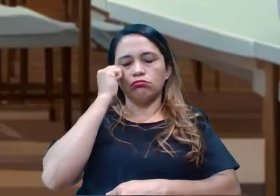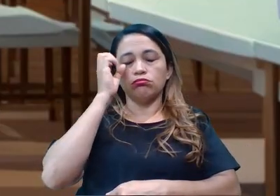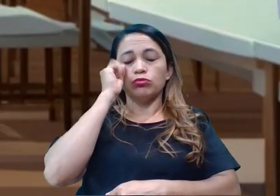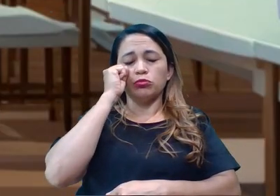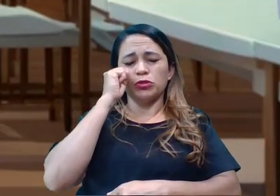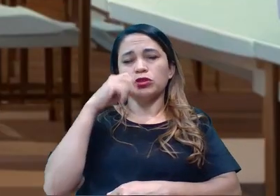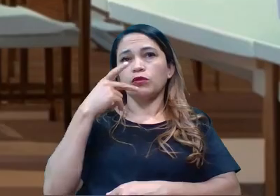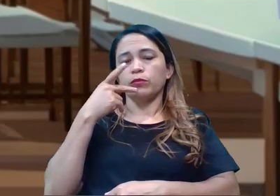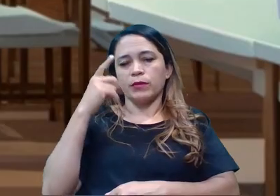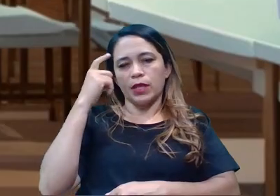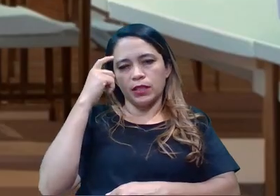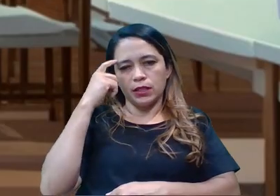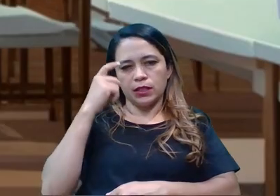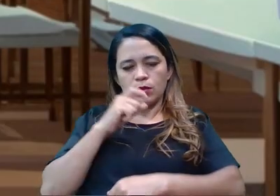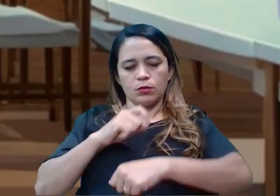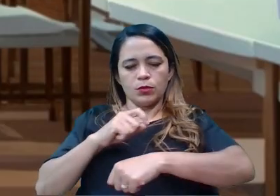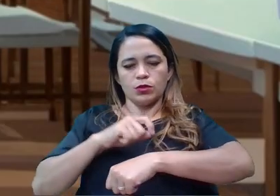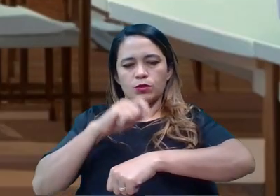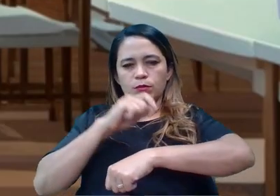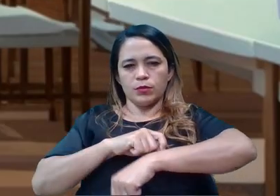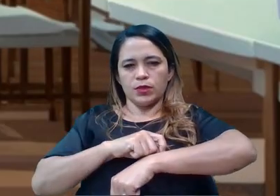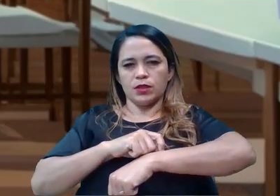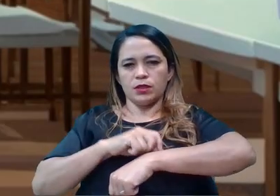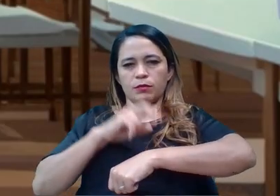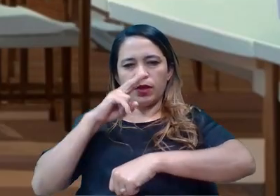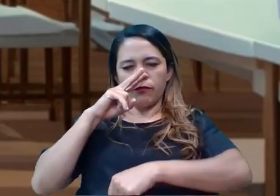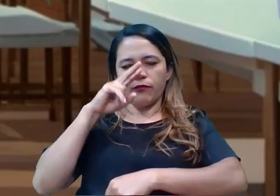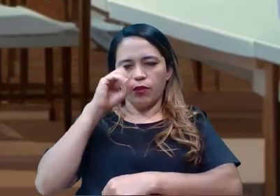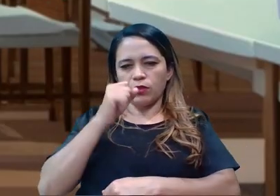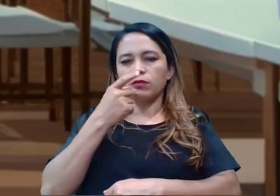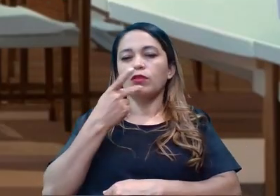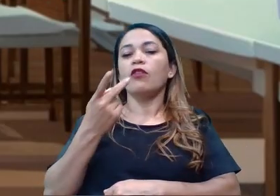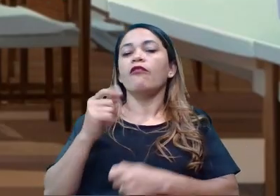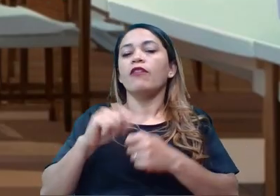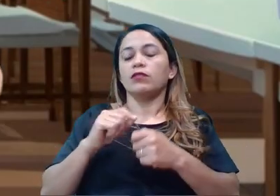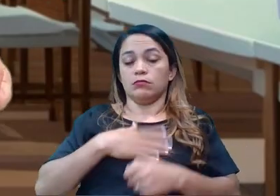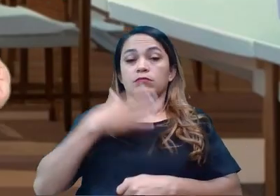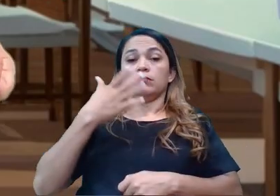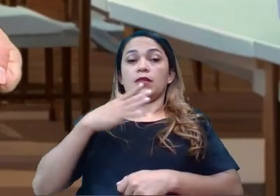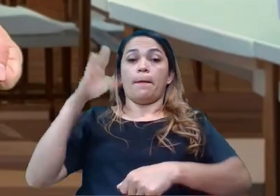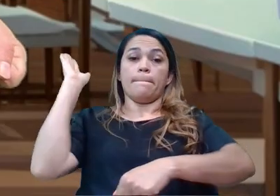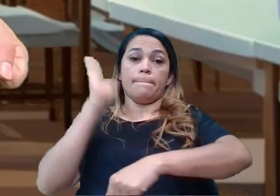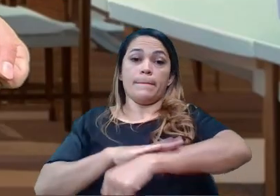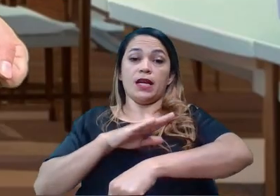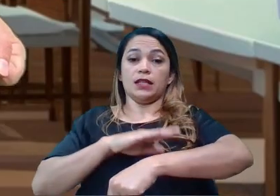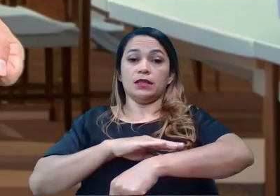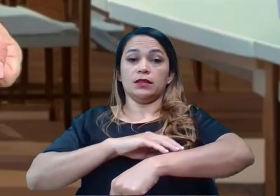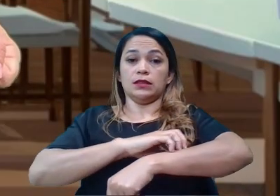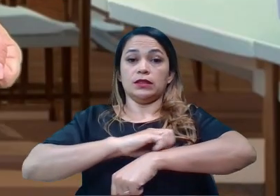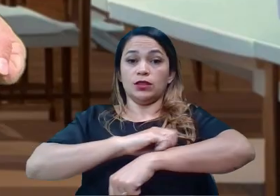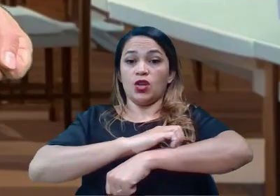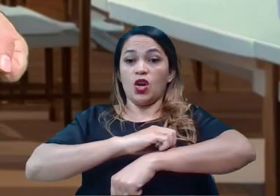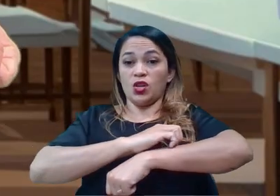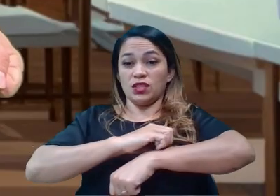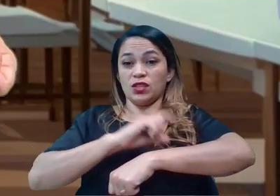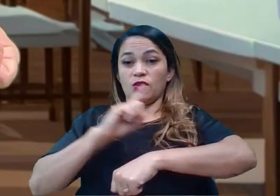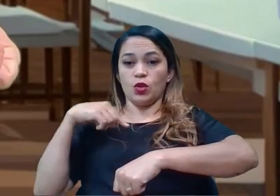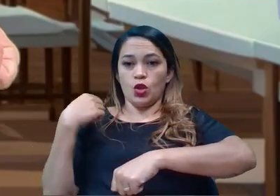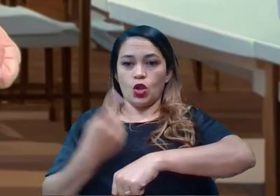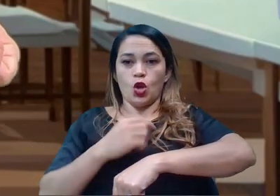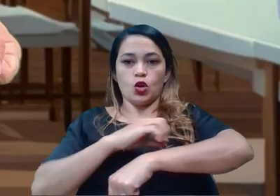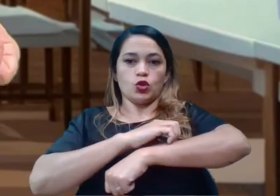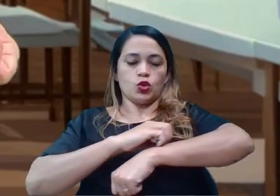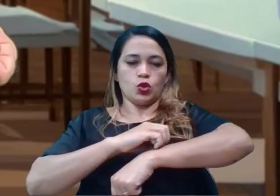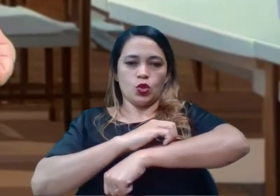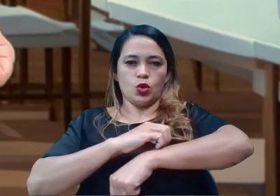você está dormindo, um animal te pica com uma picada bem doída. O que a gente faz na hora do susto? Bate a mão e coça. Quando a gente bate a